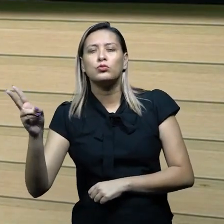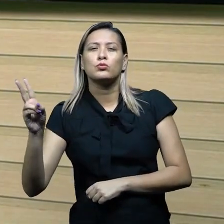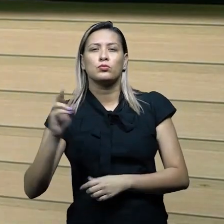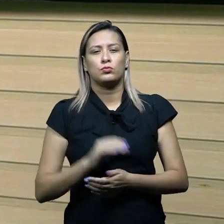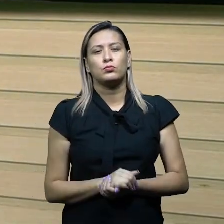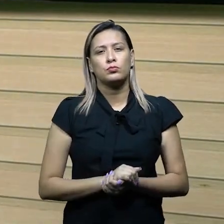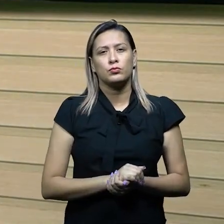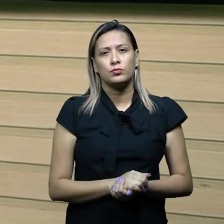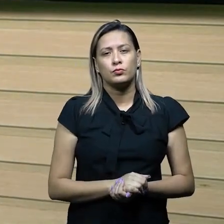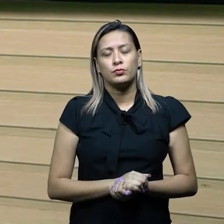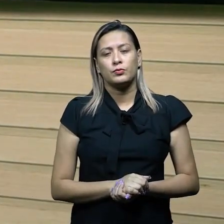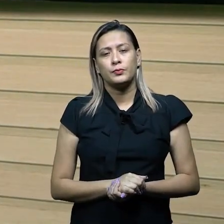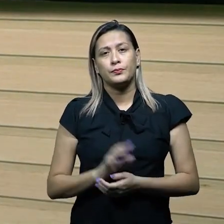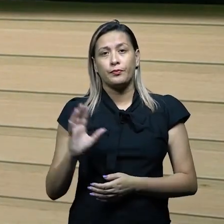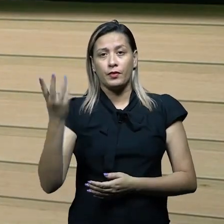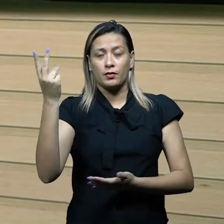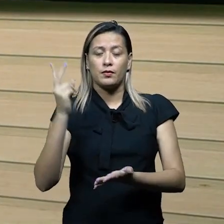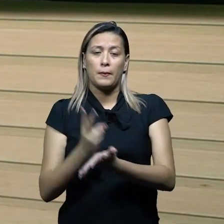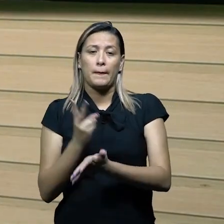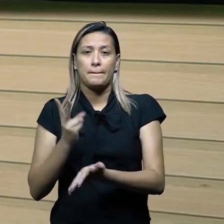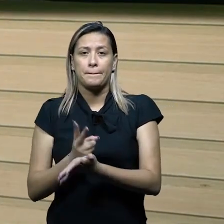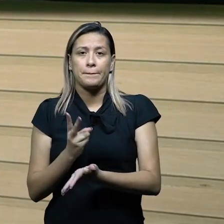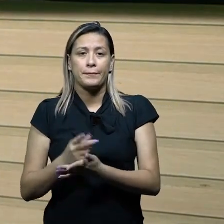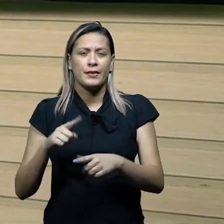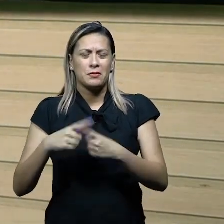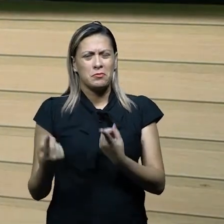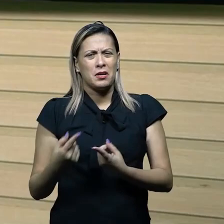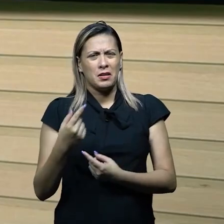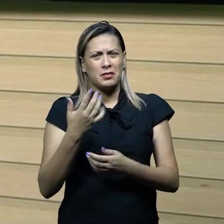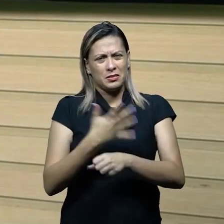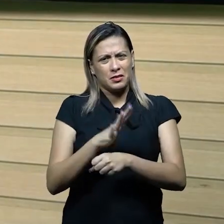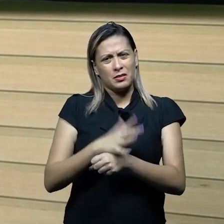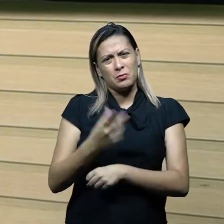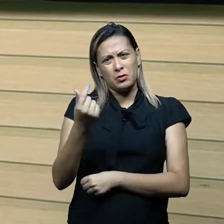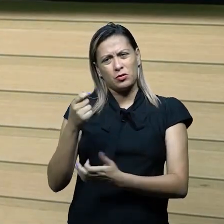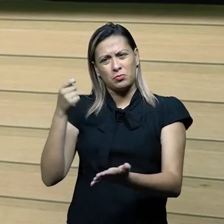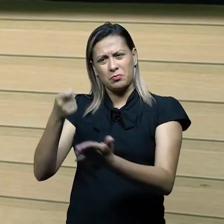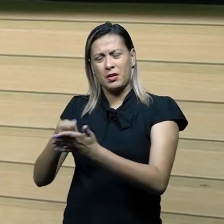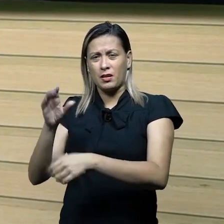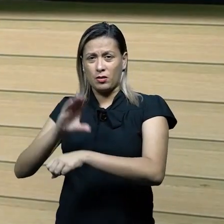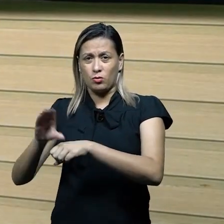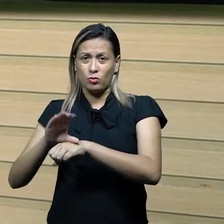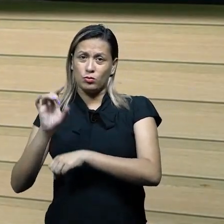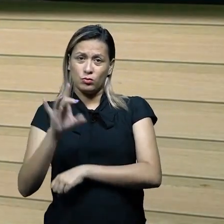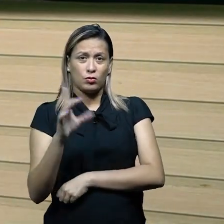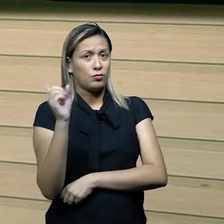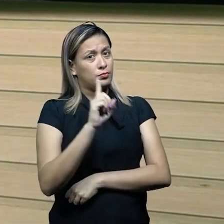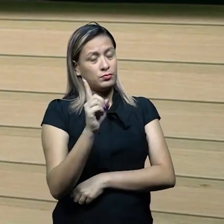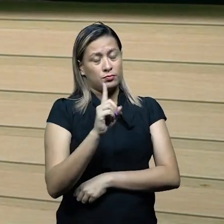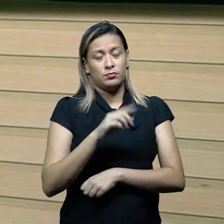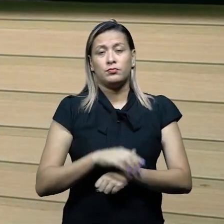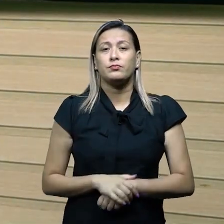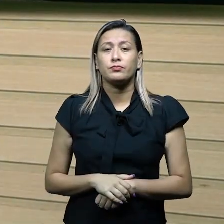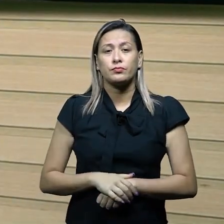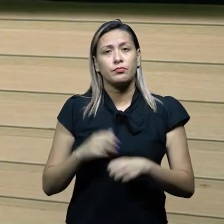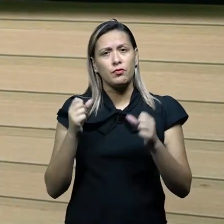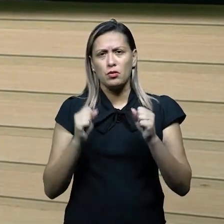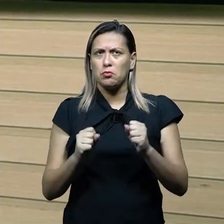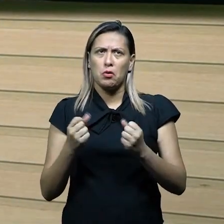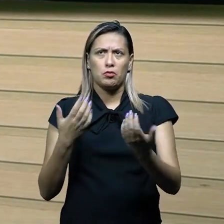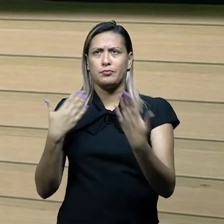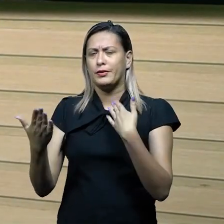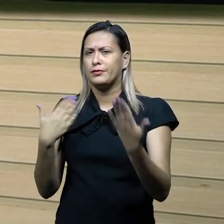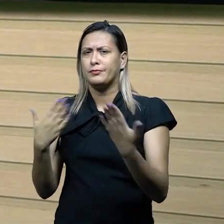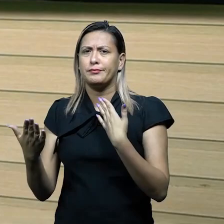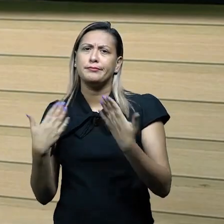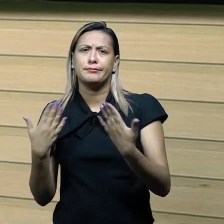periódico. Professor, eu já ouvi falar que treinamento é pagar curso. Não só pagar curso. Eu gosto sempre de falar que o treinamento pode ser um